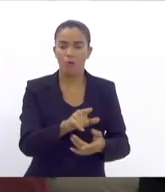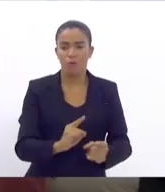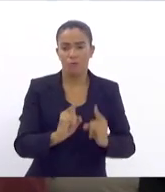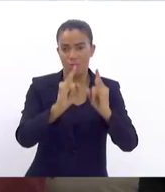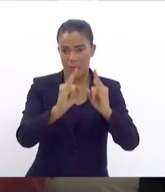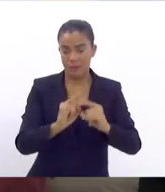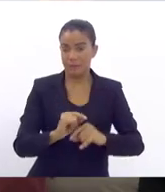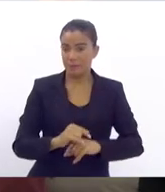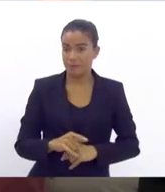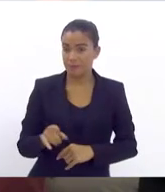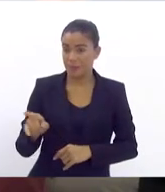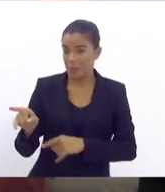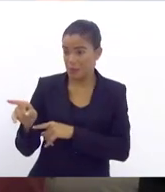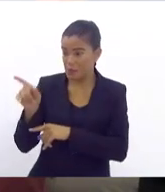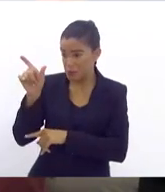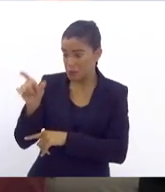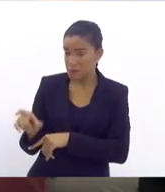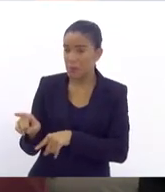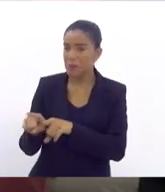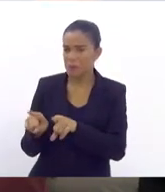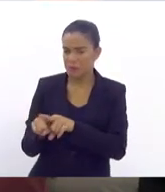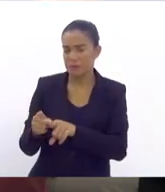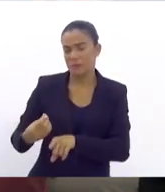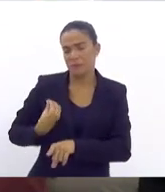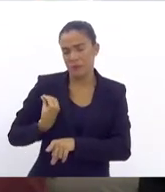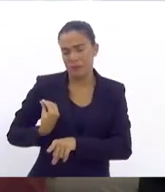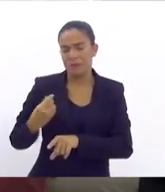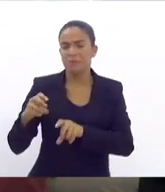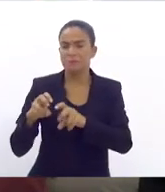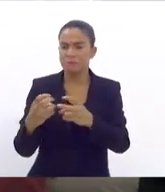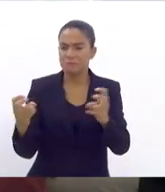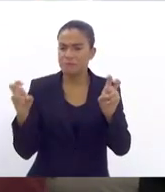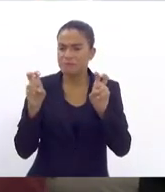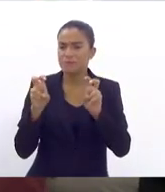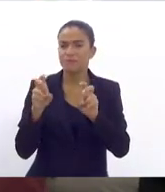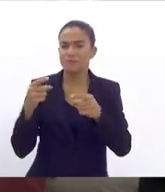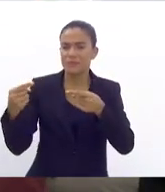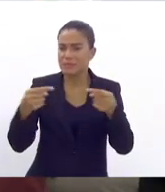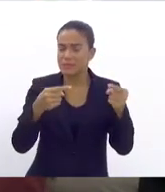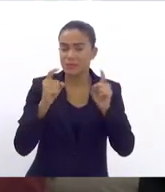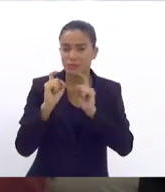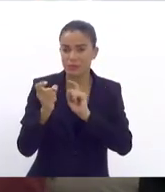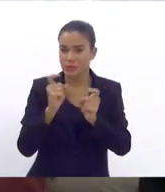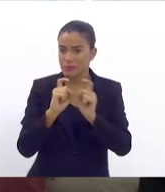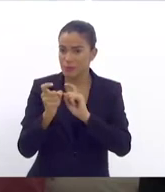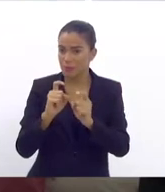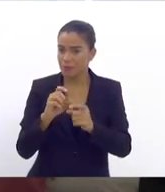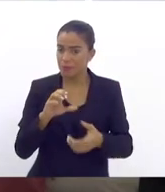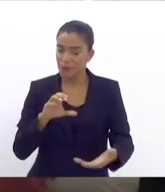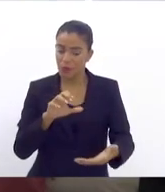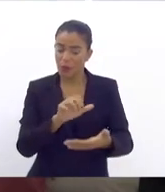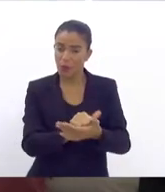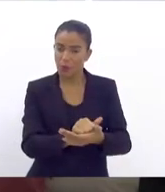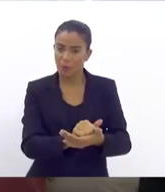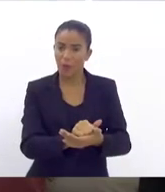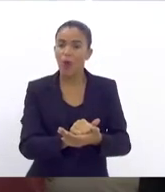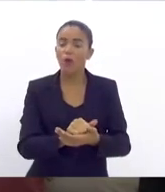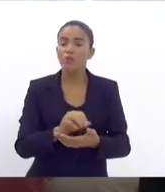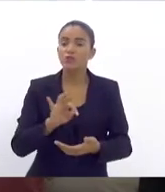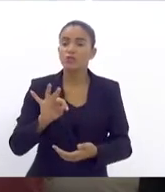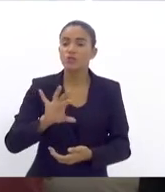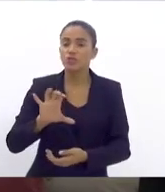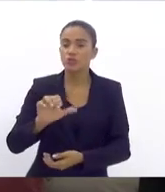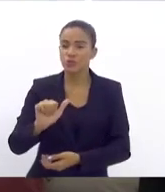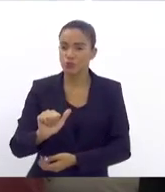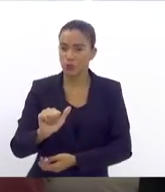o senhor participou dessa discussão, tombar o Tijuca Tênis Clube.